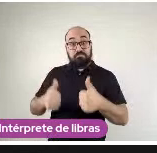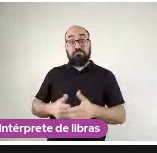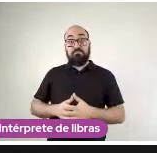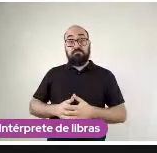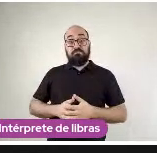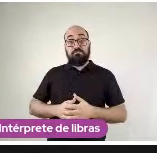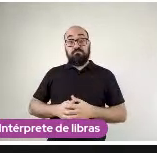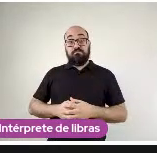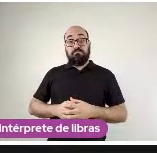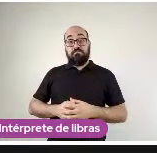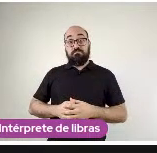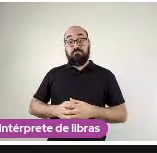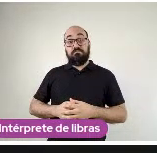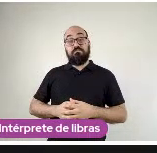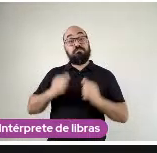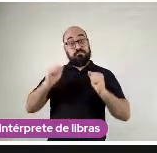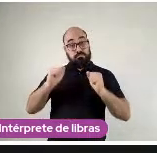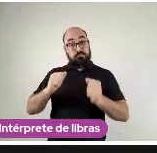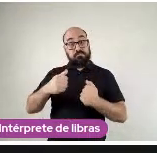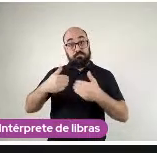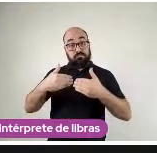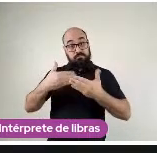Estamos sim, Cátia. Posso começar então, né?